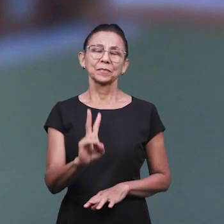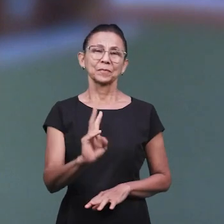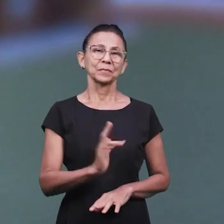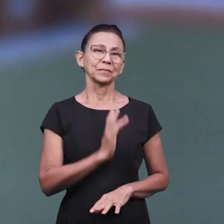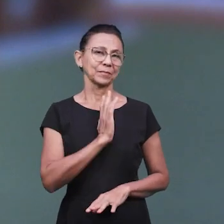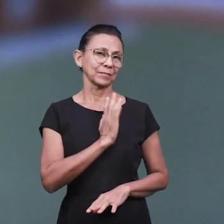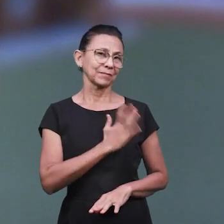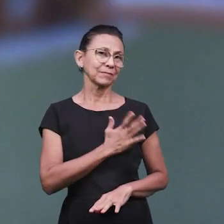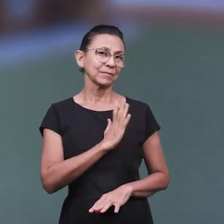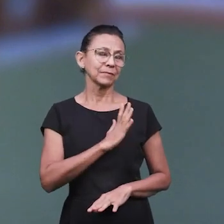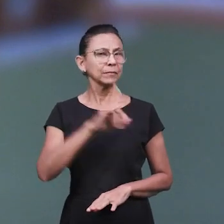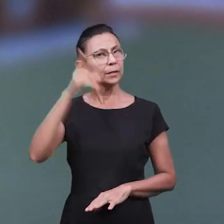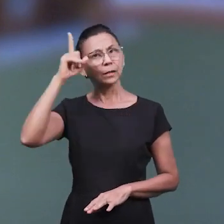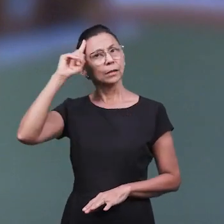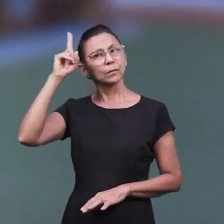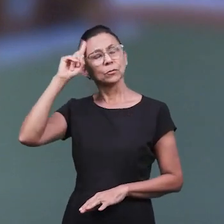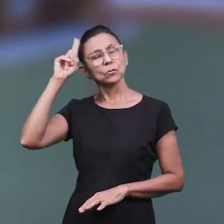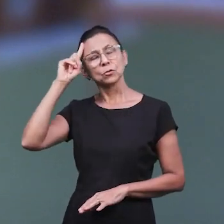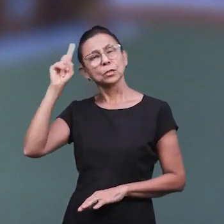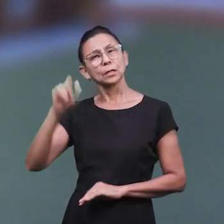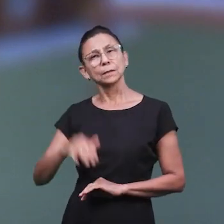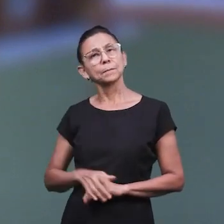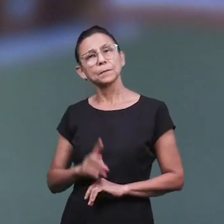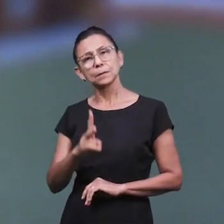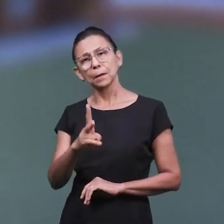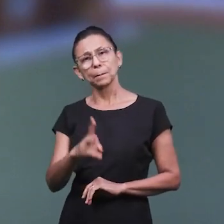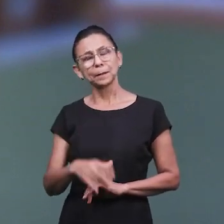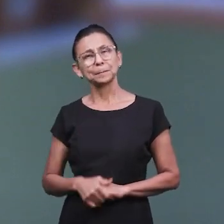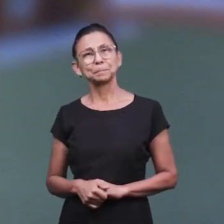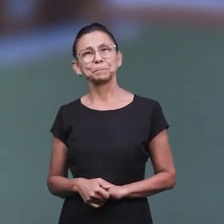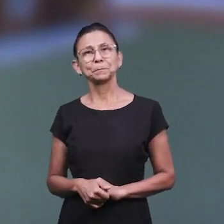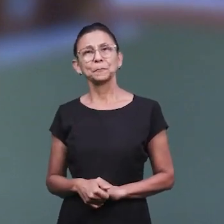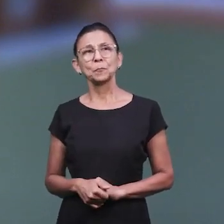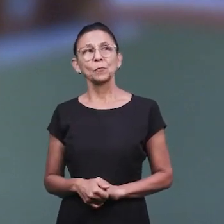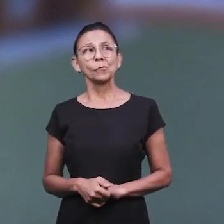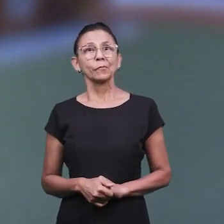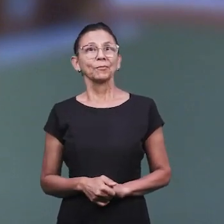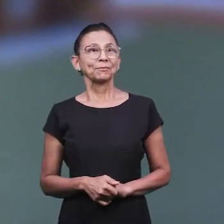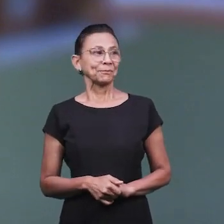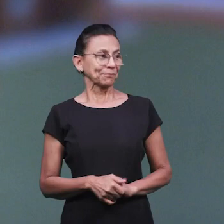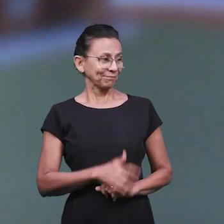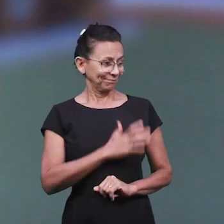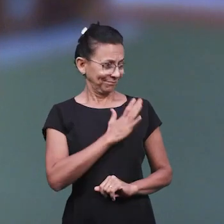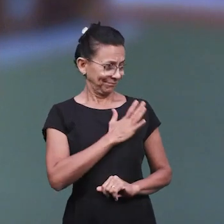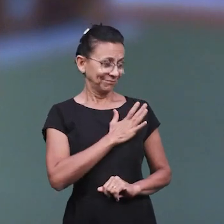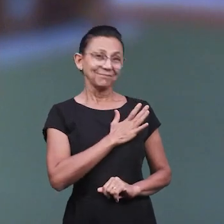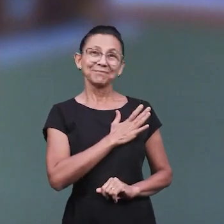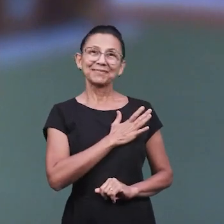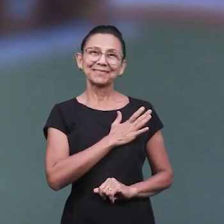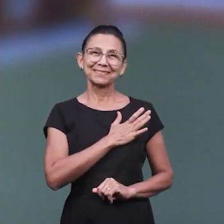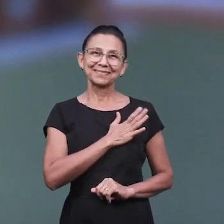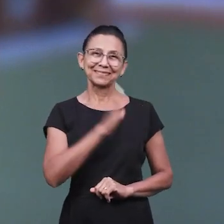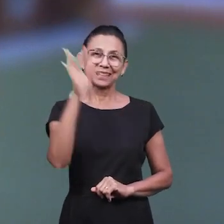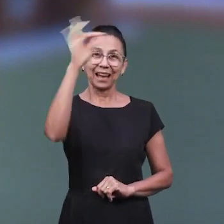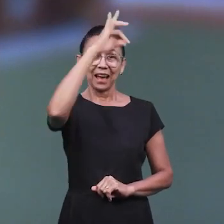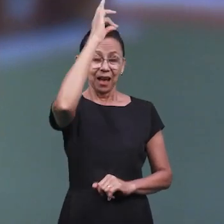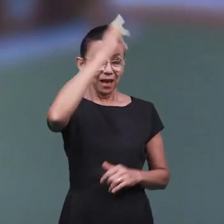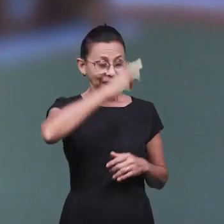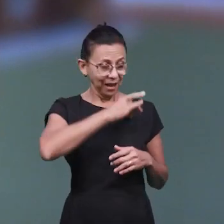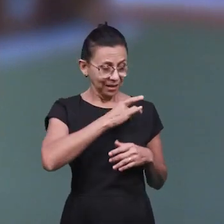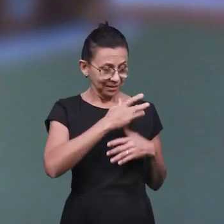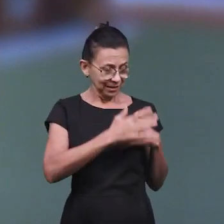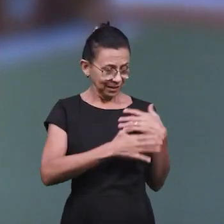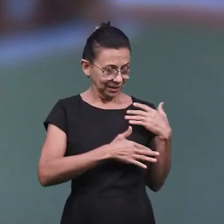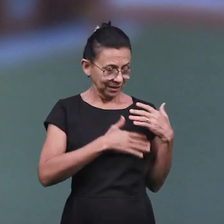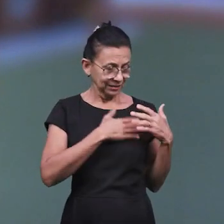nosso coração todos os dias da nossa vida. E com o nosso coração cheio do Espírito Santo,